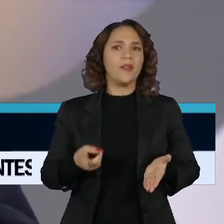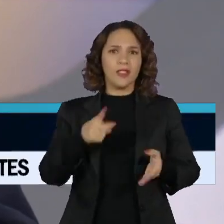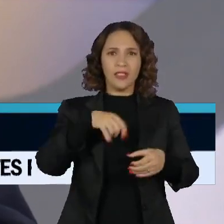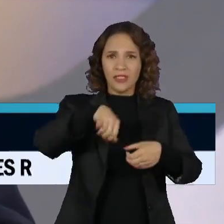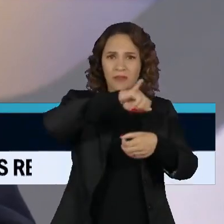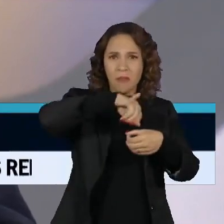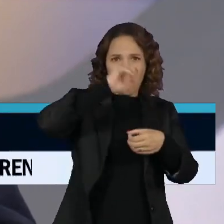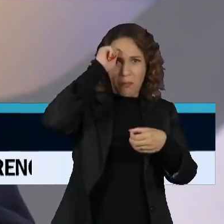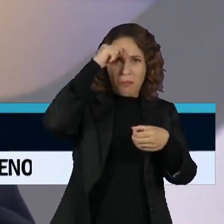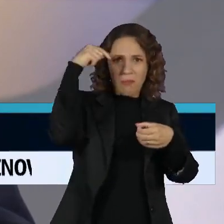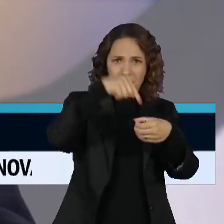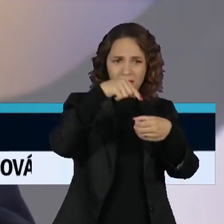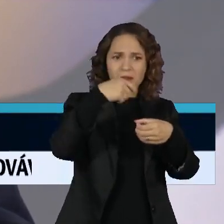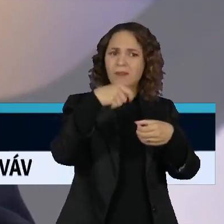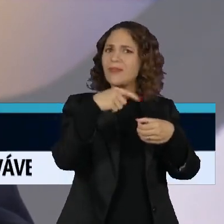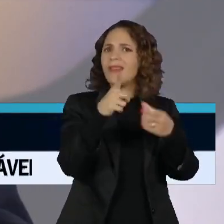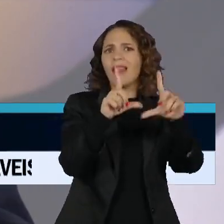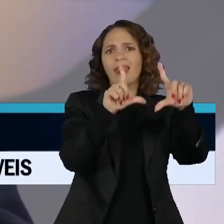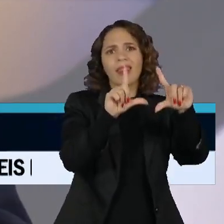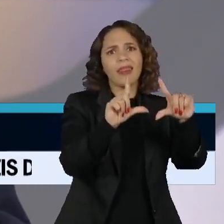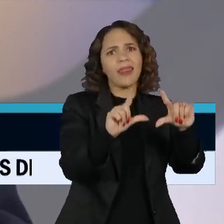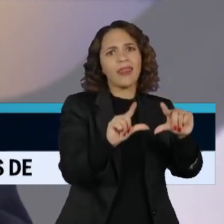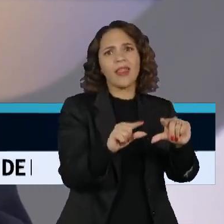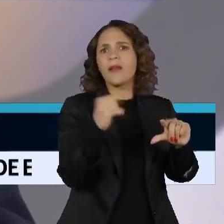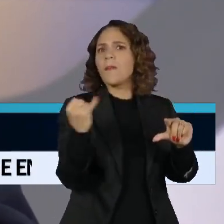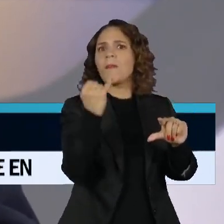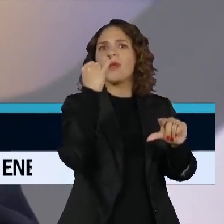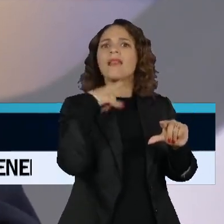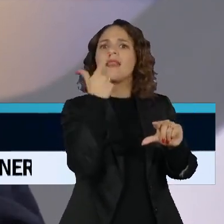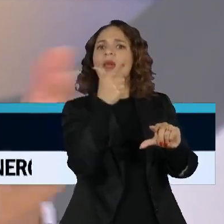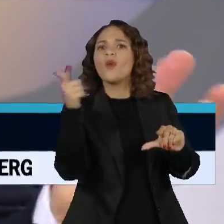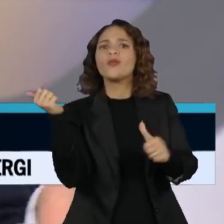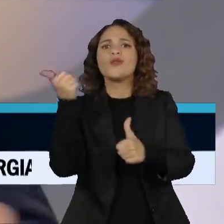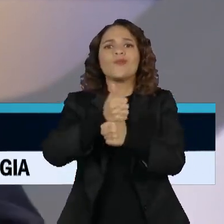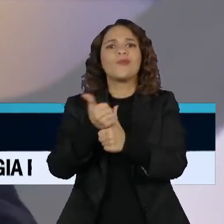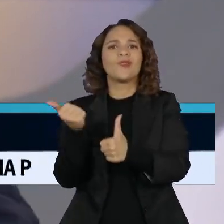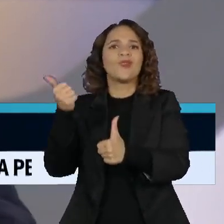como combustível, ele vai se tornando cada vez menos importante diante dessas outras matrizes.